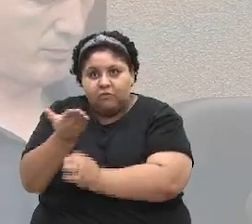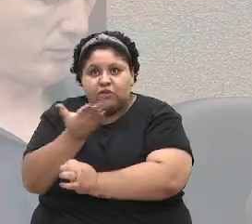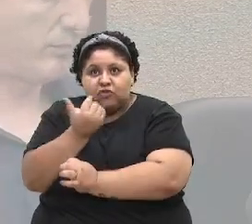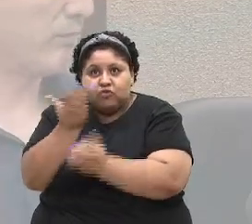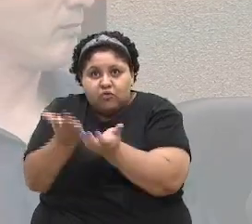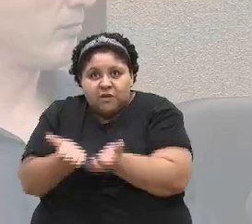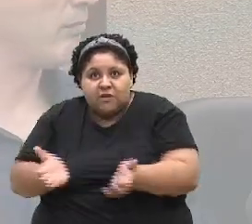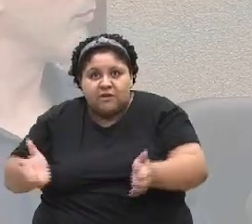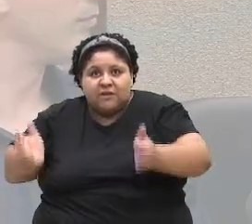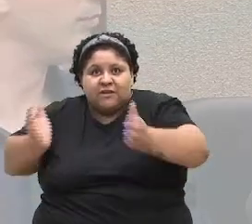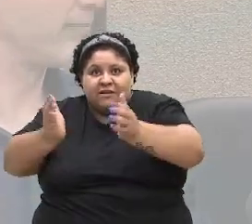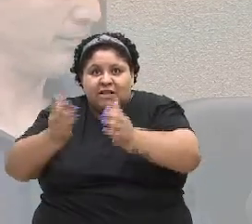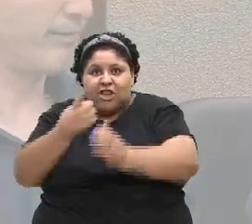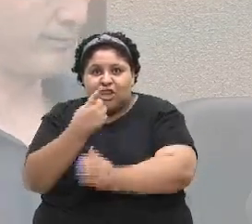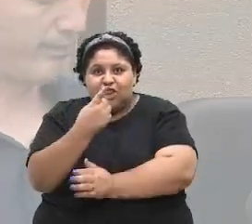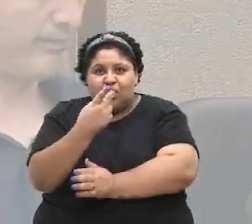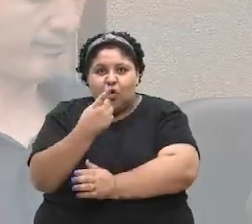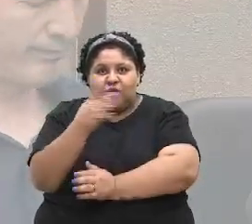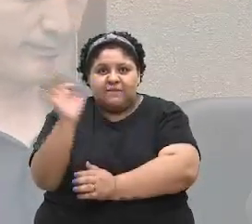para 12%,